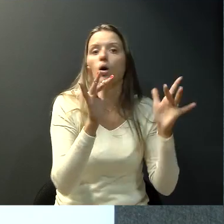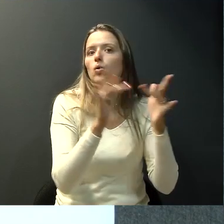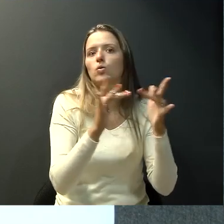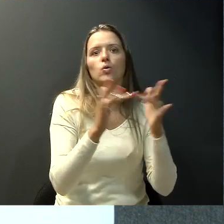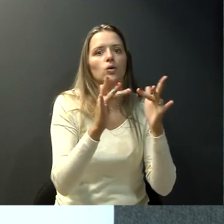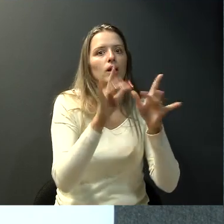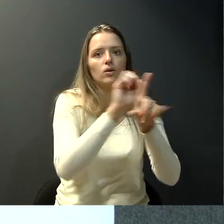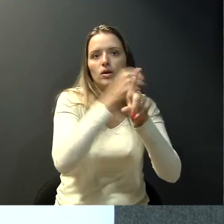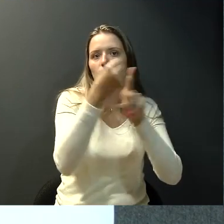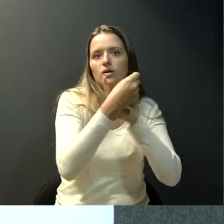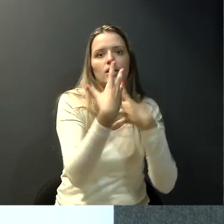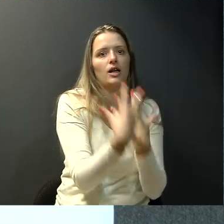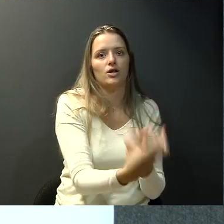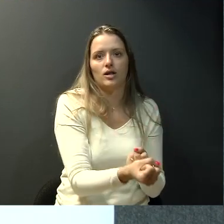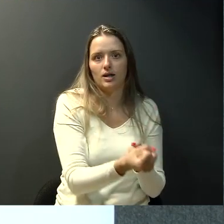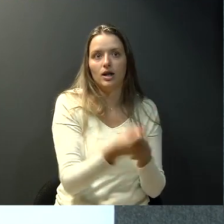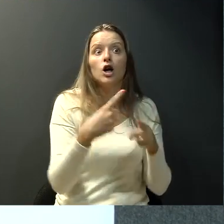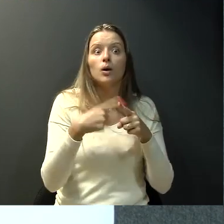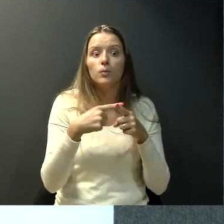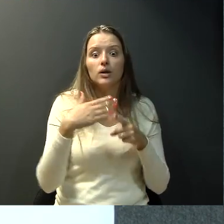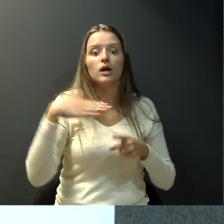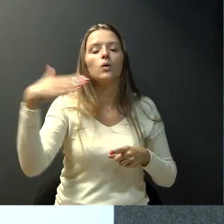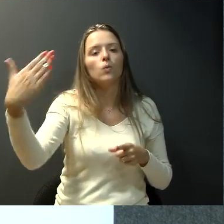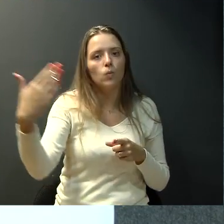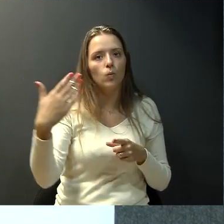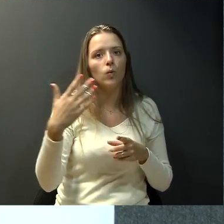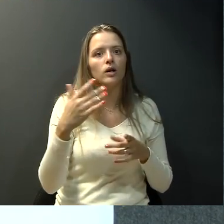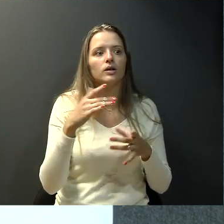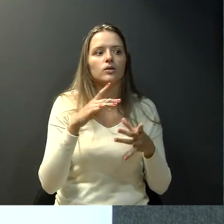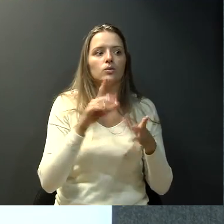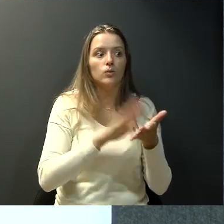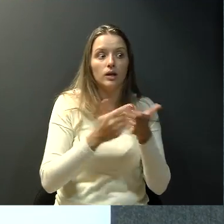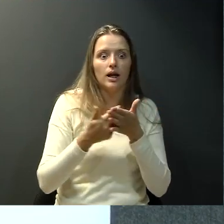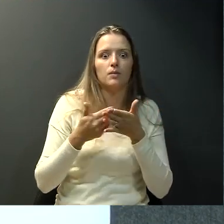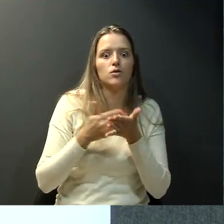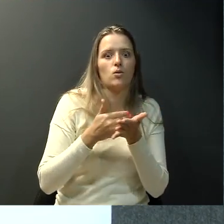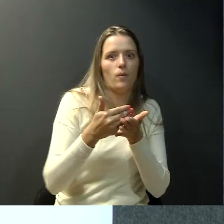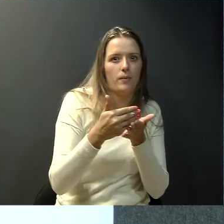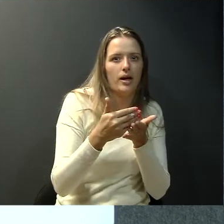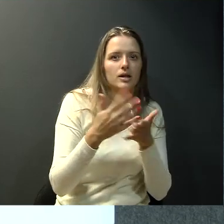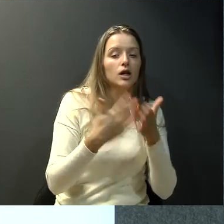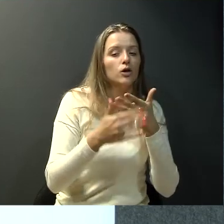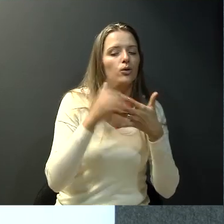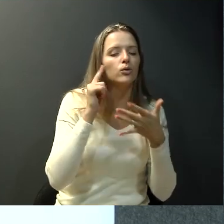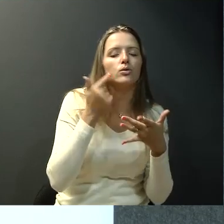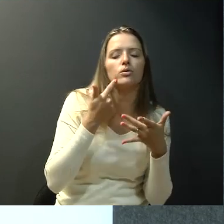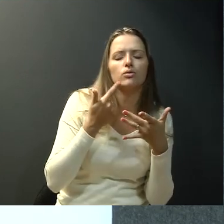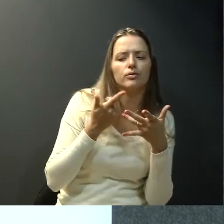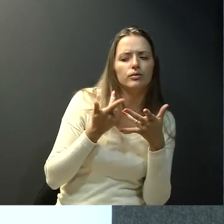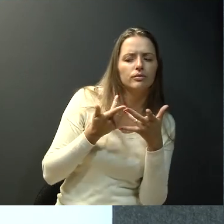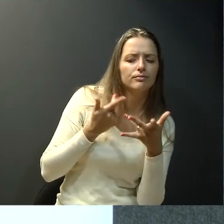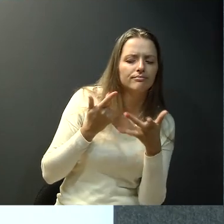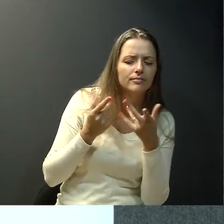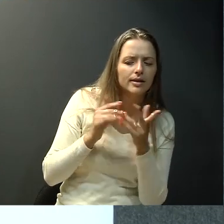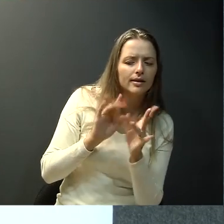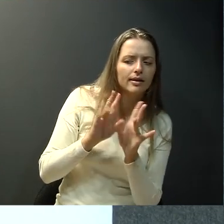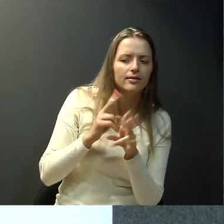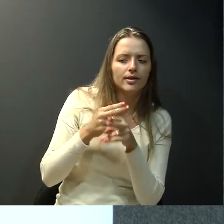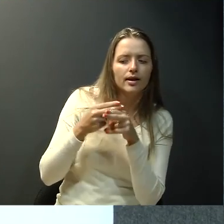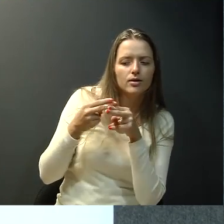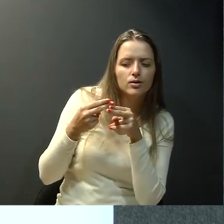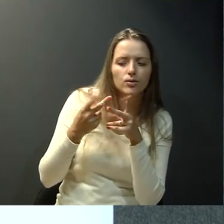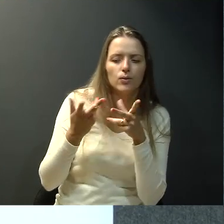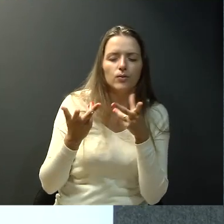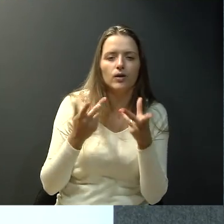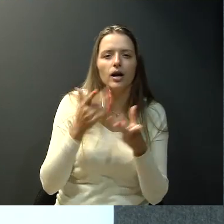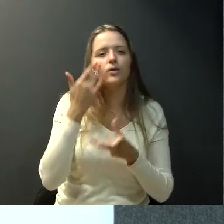que a sociedade vai aceitar eles também, porque quando tu entra eles ficam todos desconfiados, né? Não sabe o que é intérprete, como é que ela é, se pode